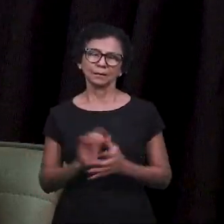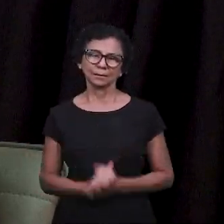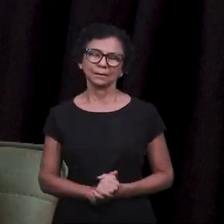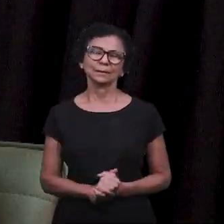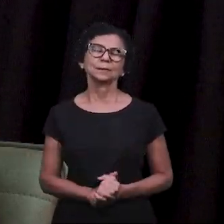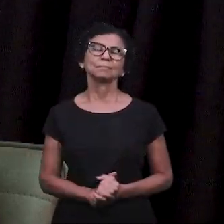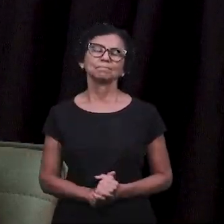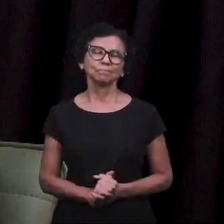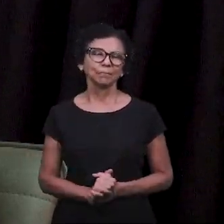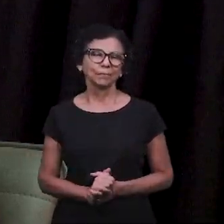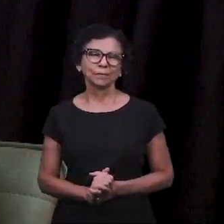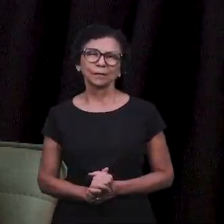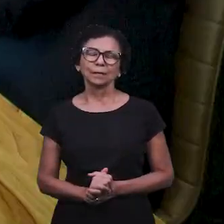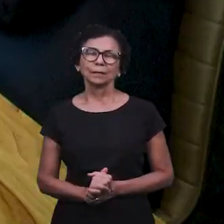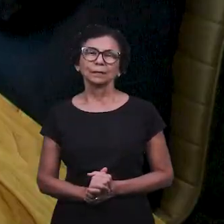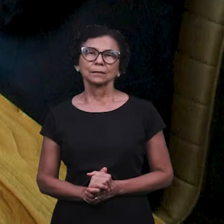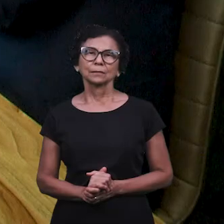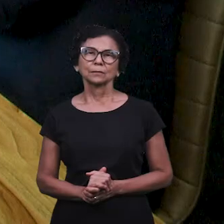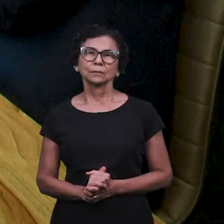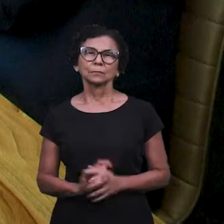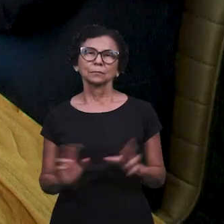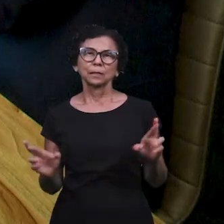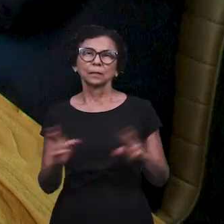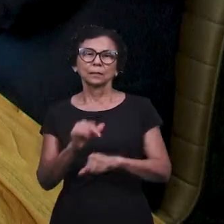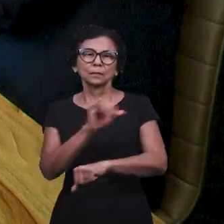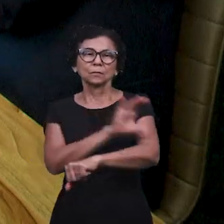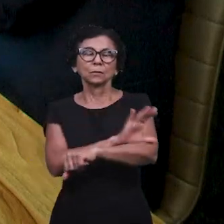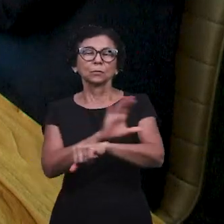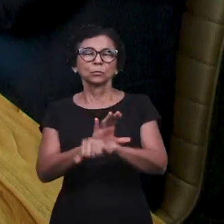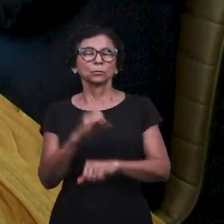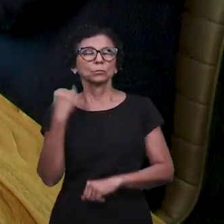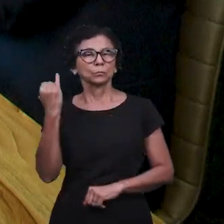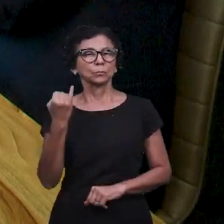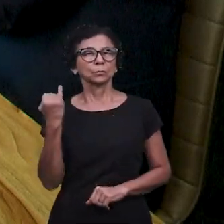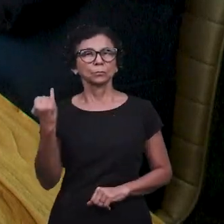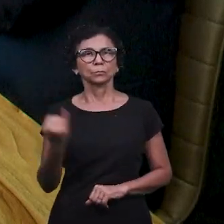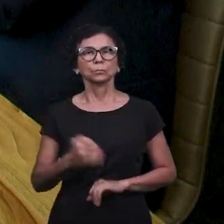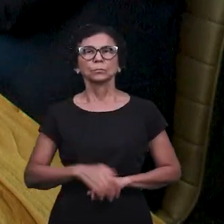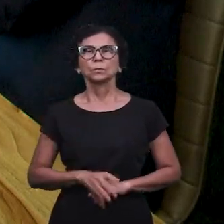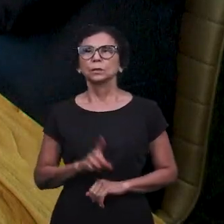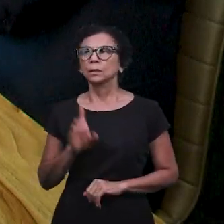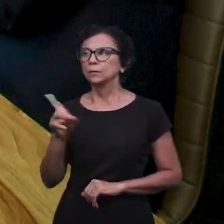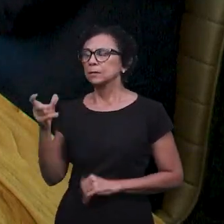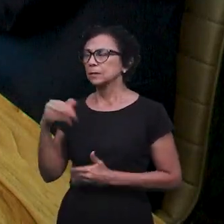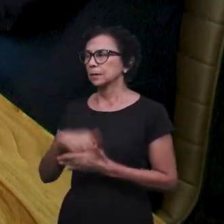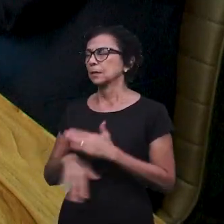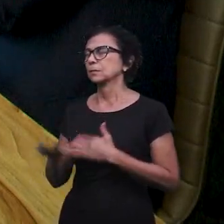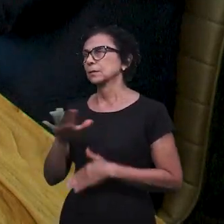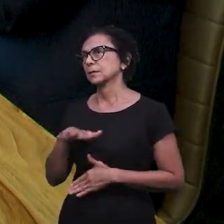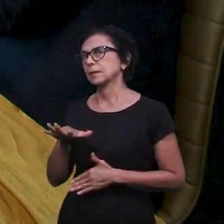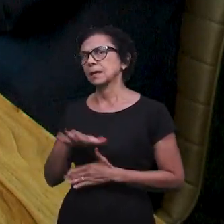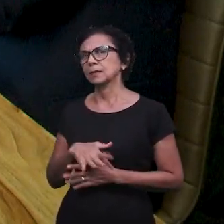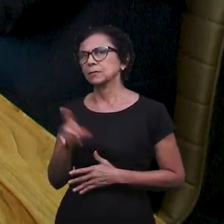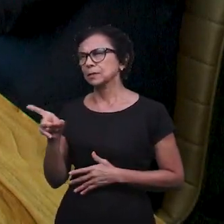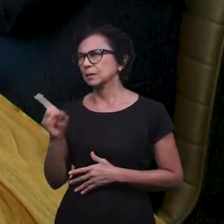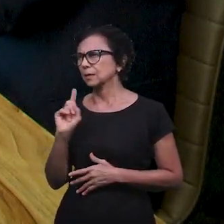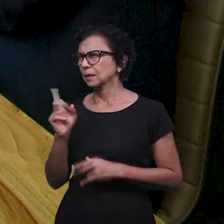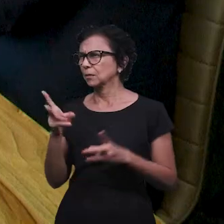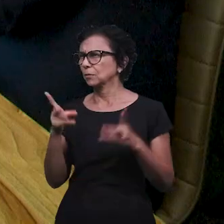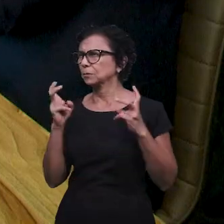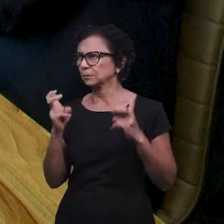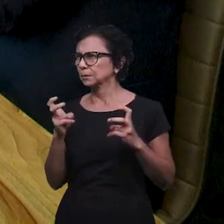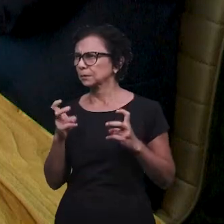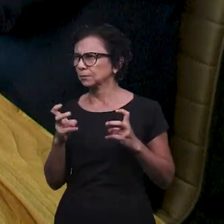mudança cultural. E assim, o senhor que tem atuado nessa área, né? O senhor tem notado que